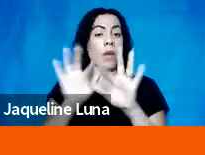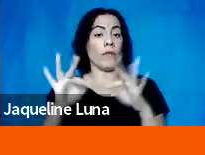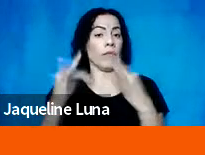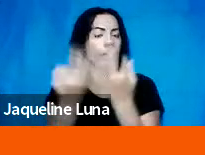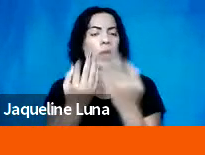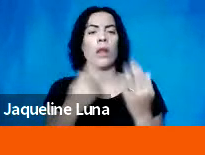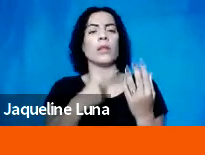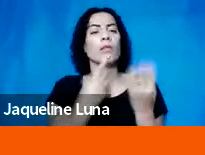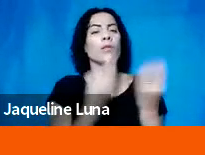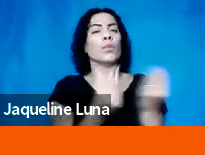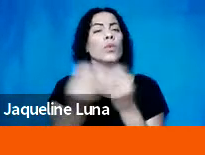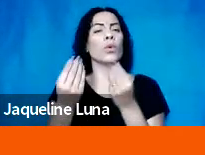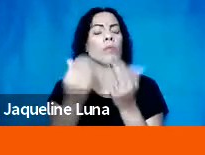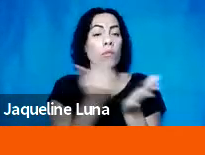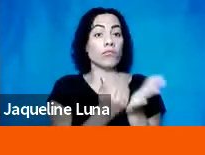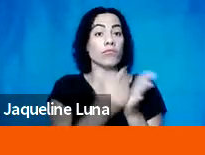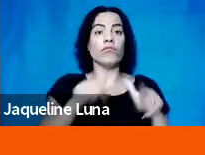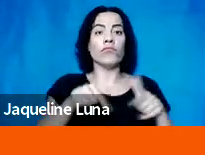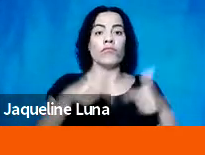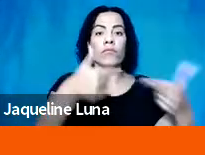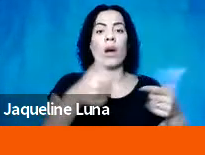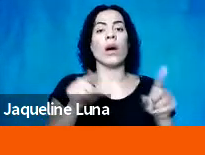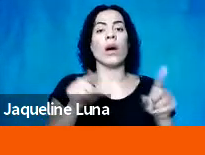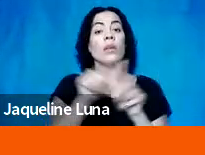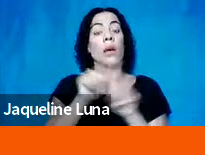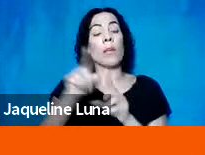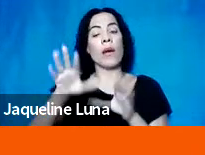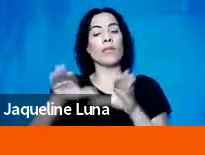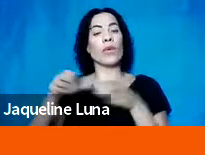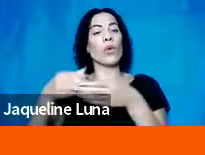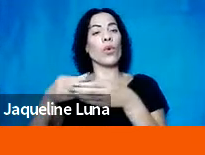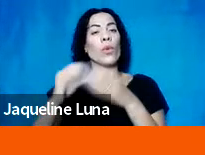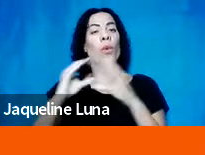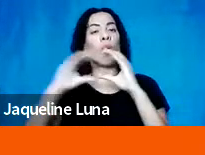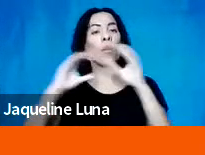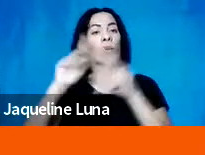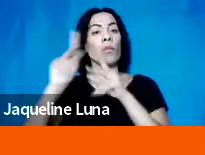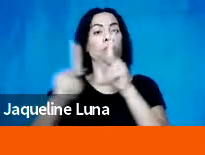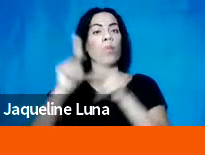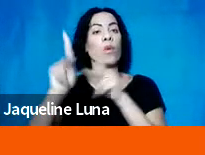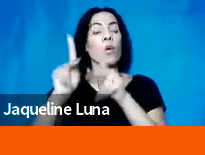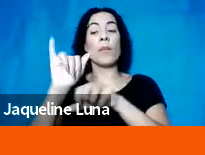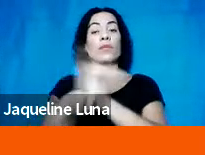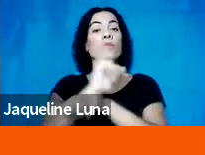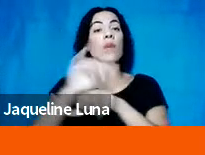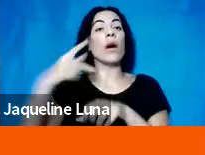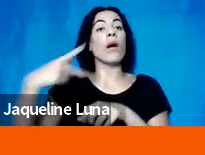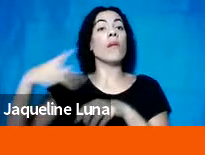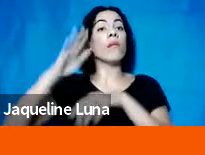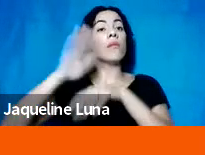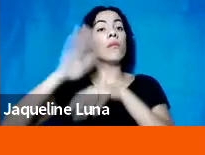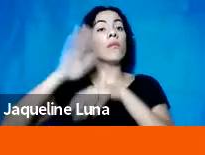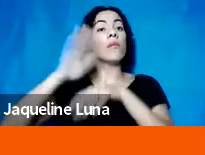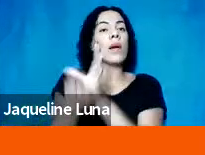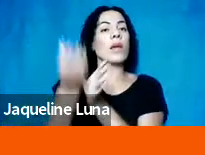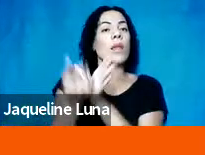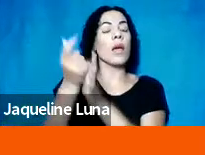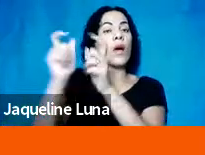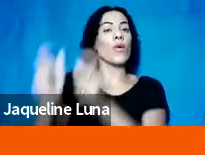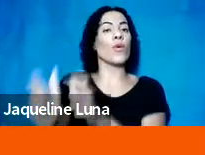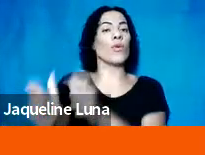né? E no caso dos comunicadores populares, sobre estratégias de comunicação que eles foram criando nos territórios,